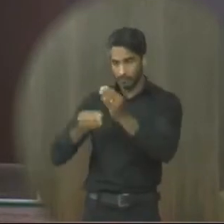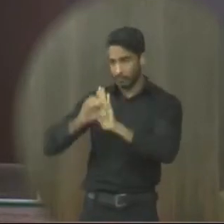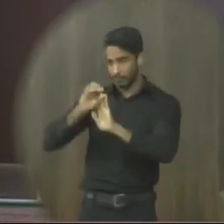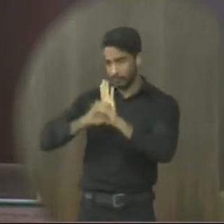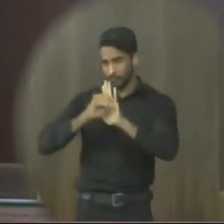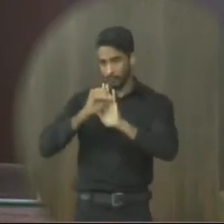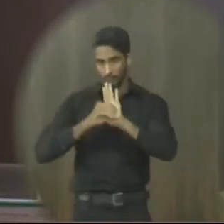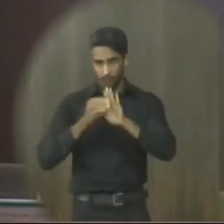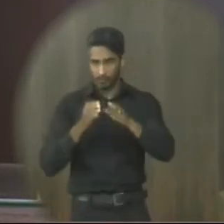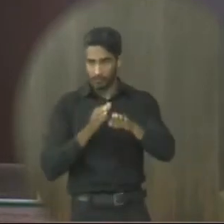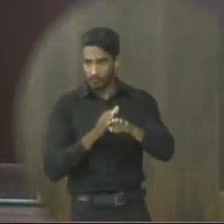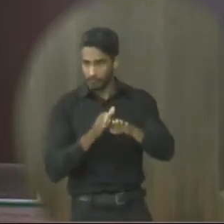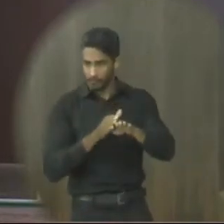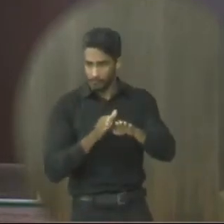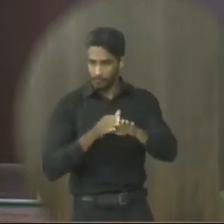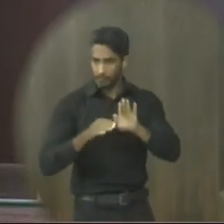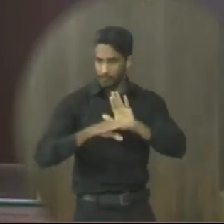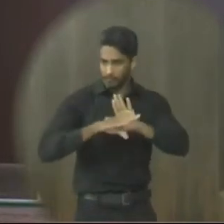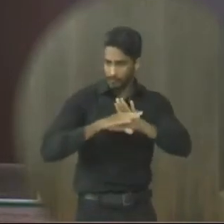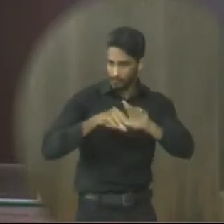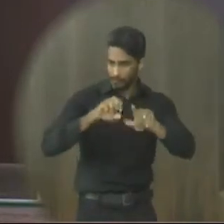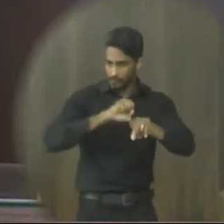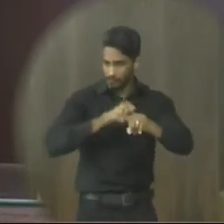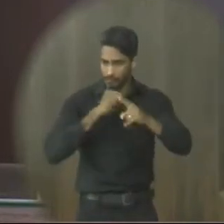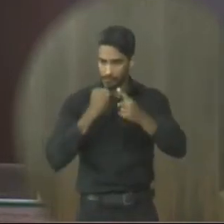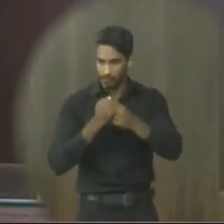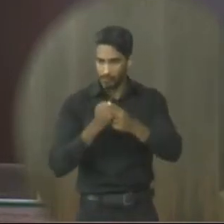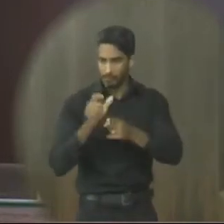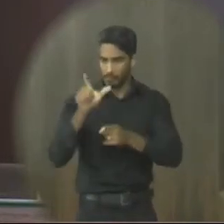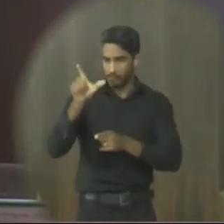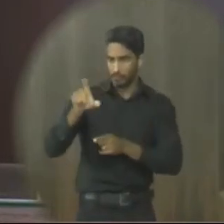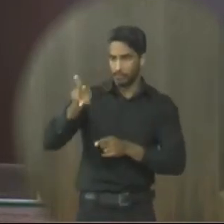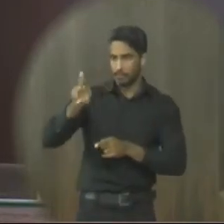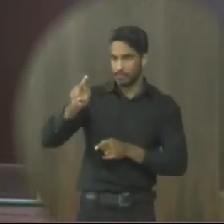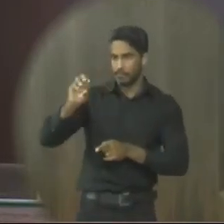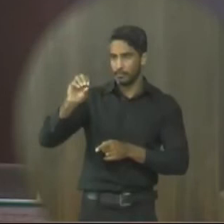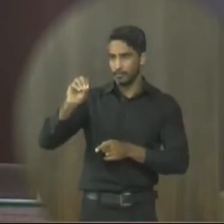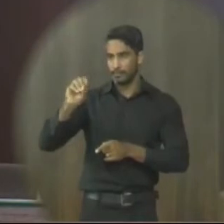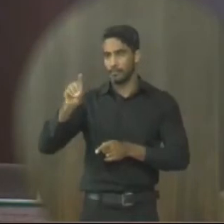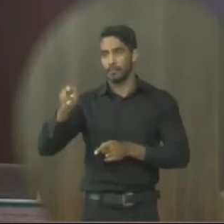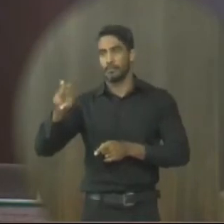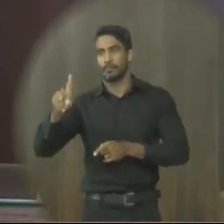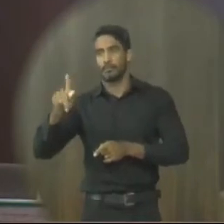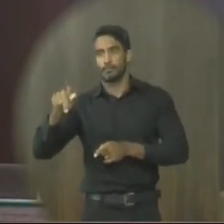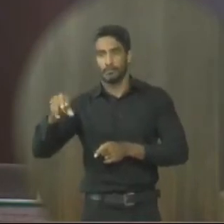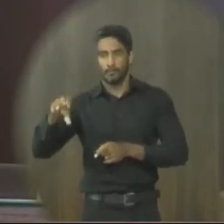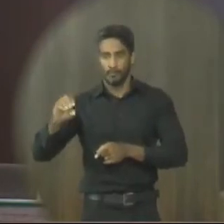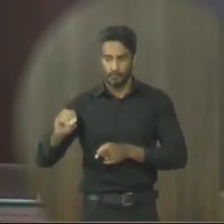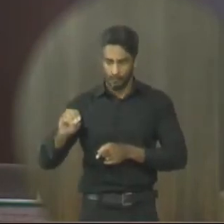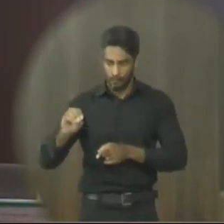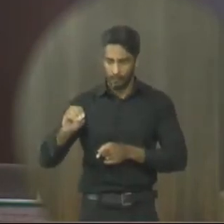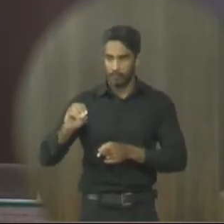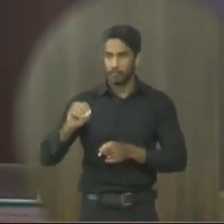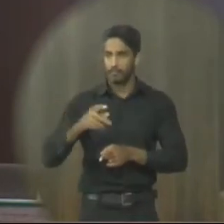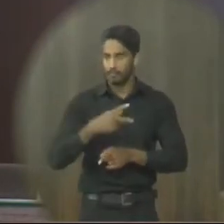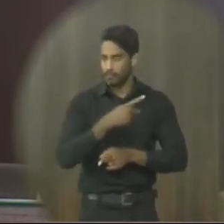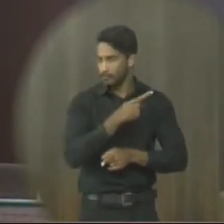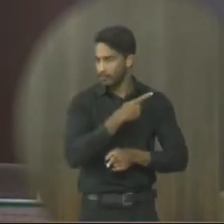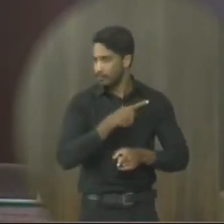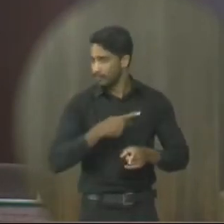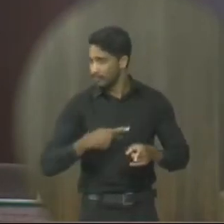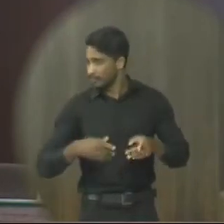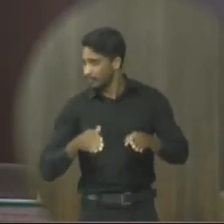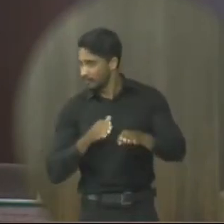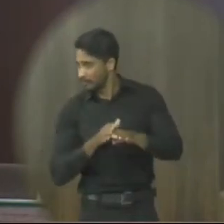do Conselho Municipal de Promoção Social, ao senhor Rodrigo de Freitas Castro, bem como a presidente do Conselho